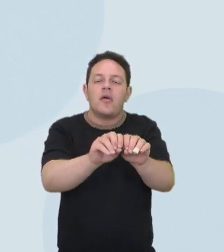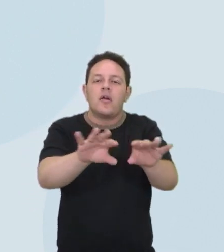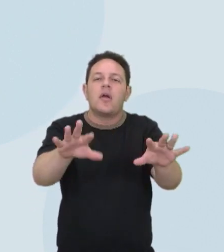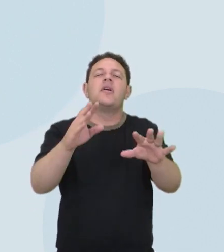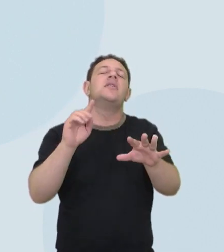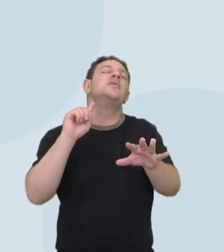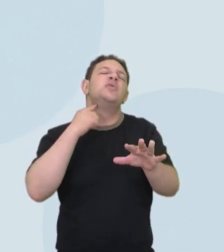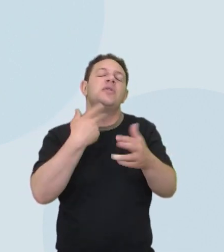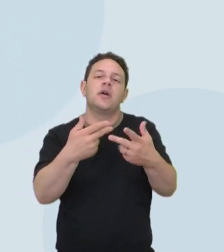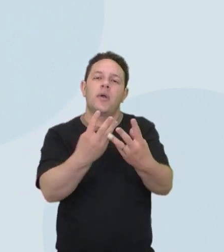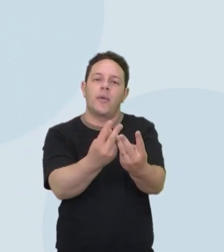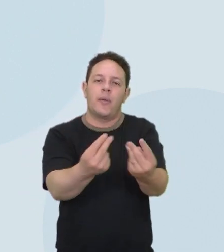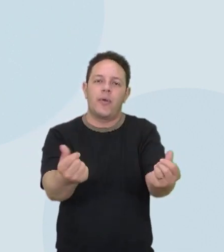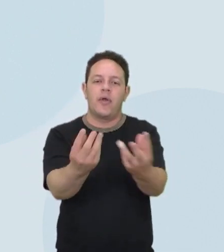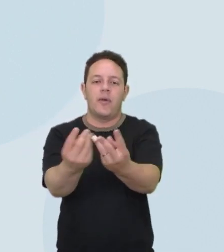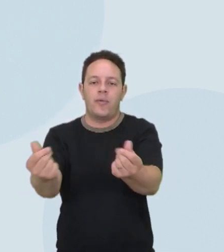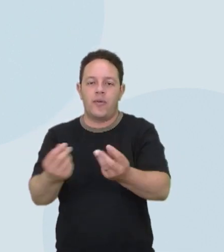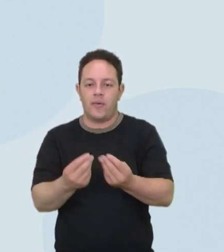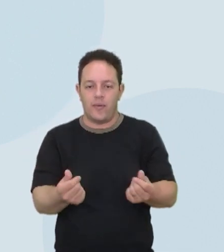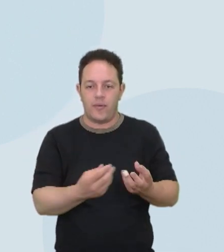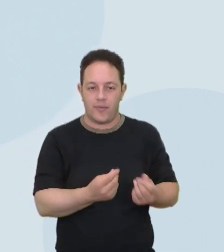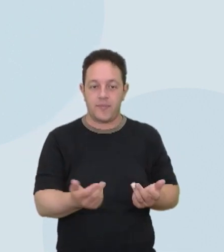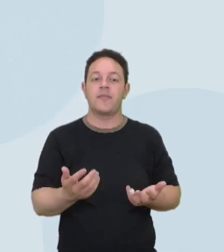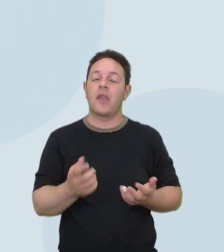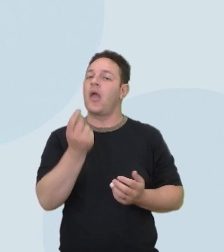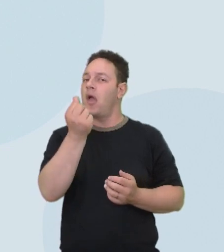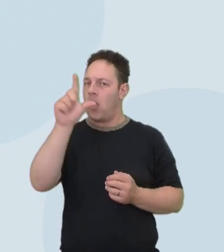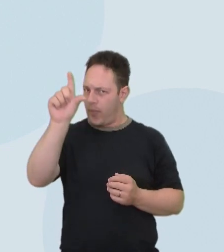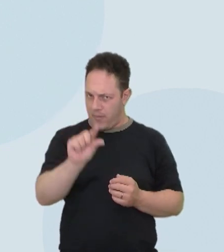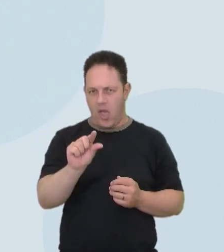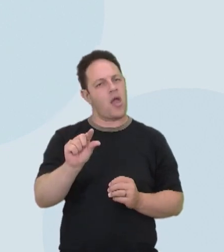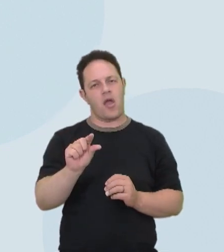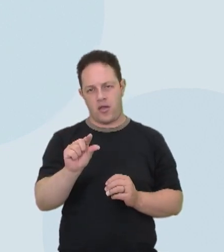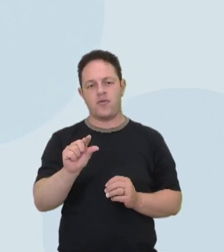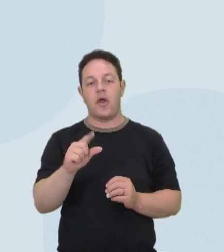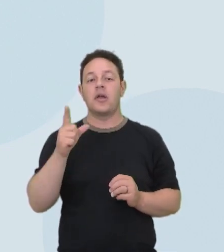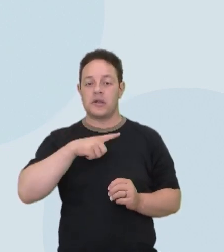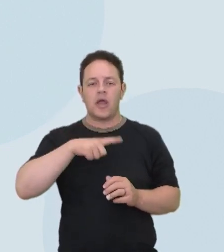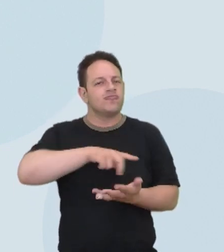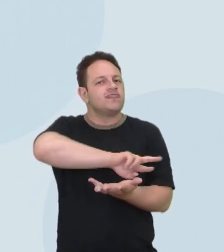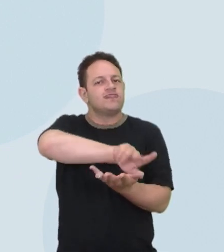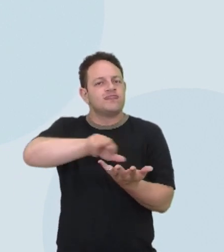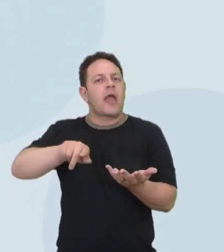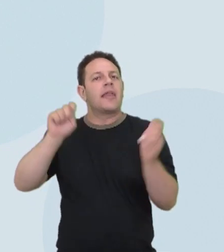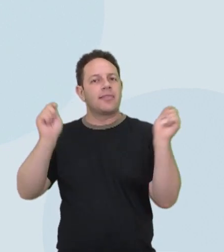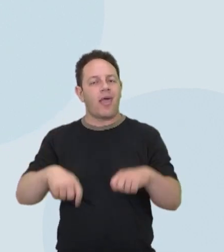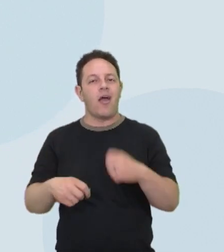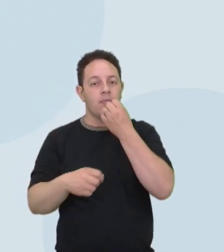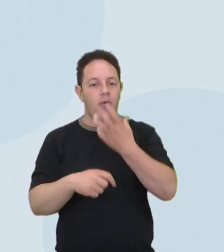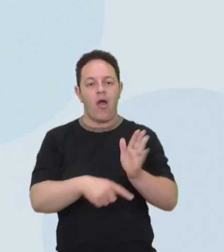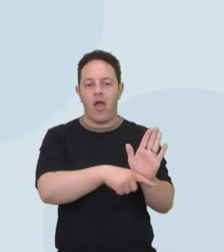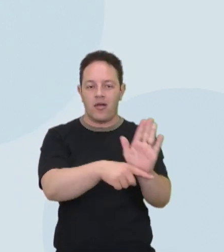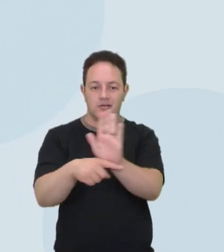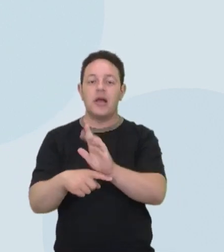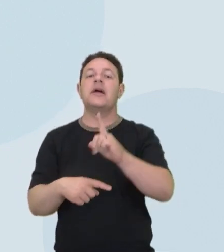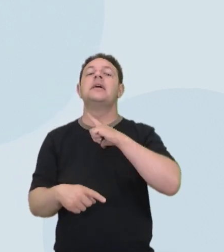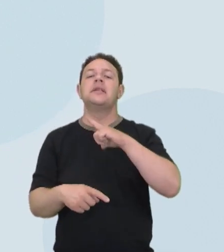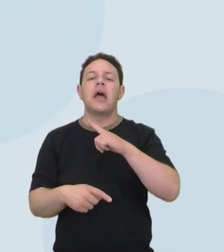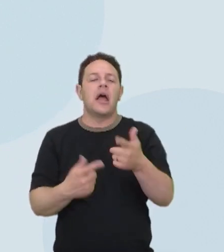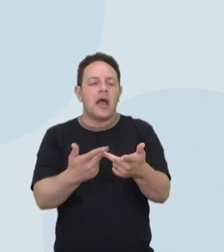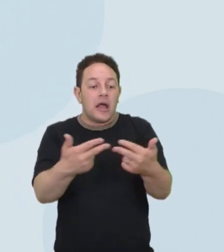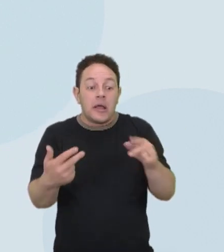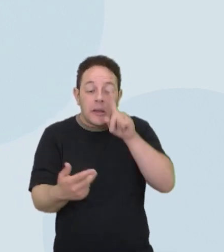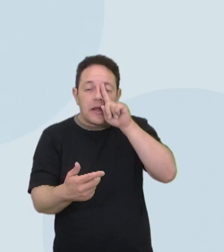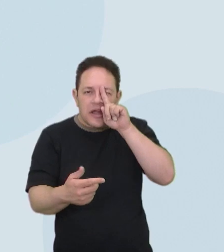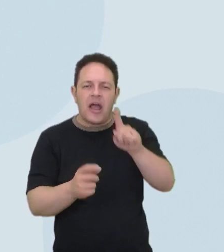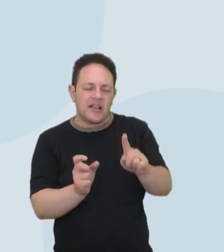né, a biorremediação apresenta um baixo custo, tem uma diversidade de ação, tem aí, olha, a degradação de